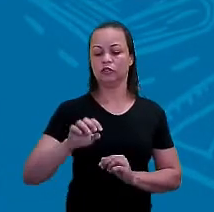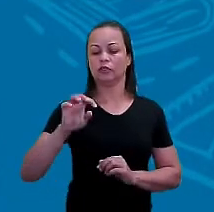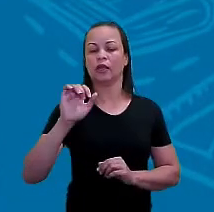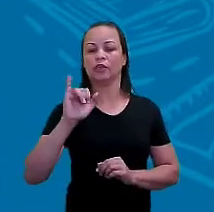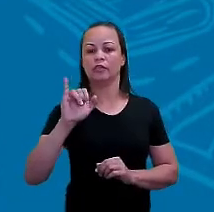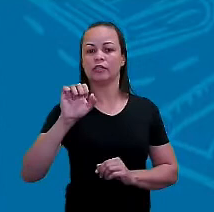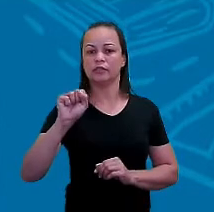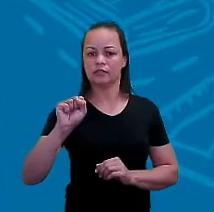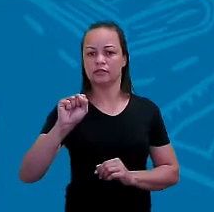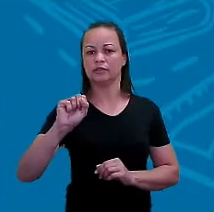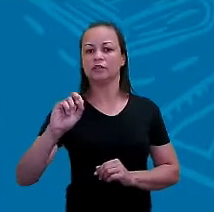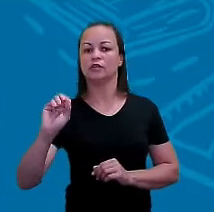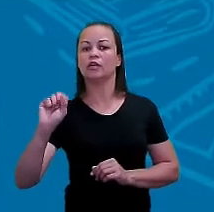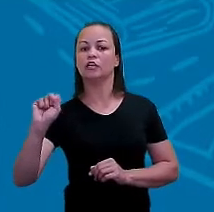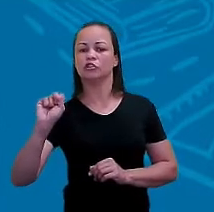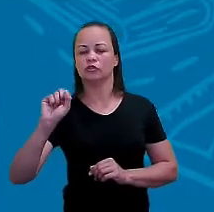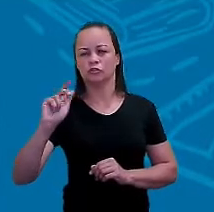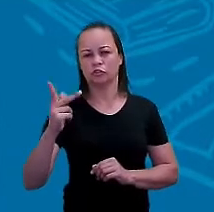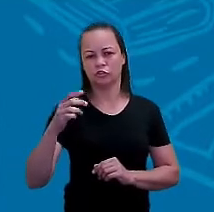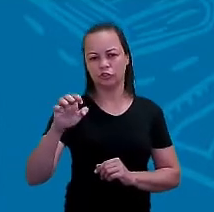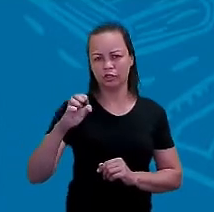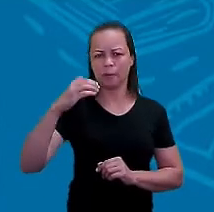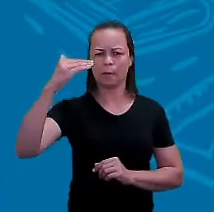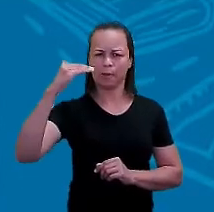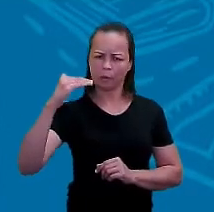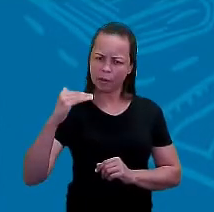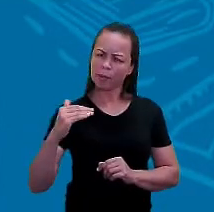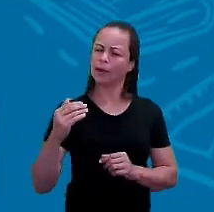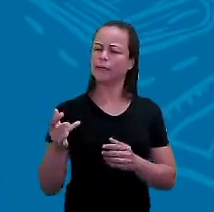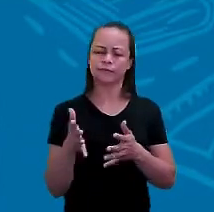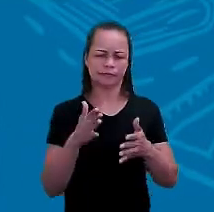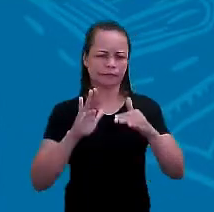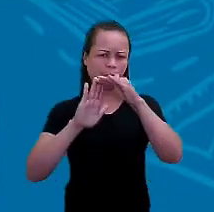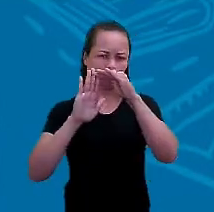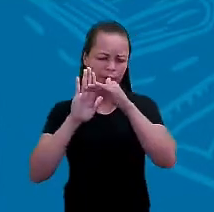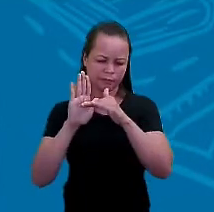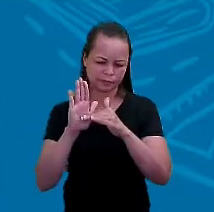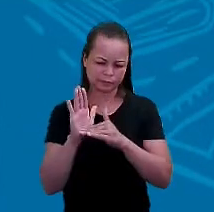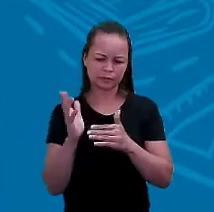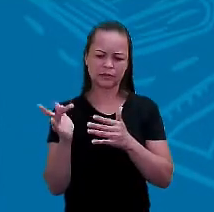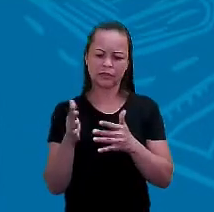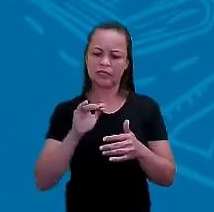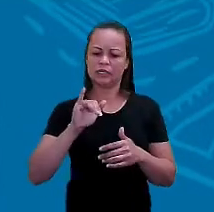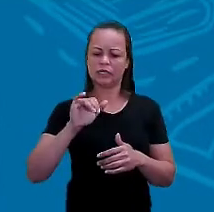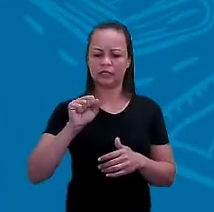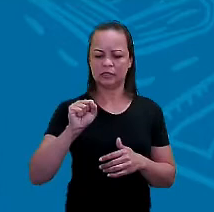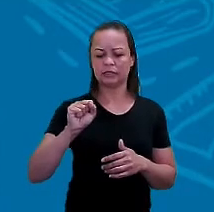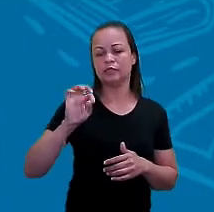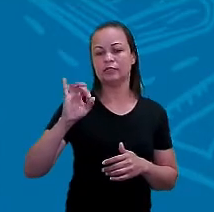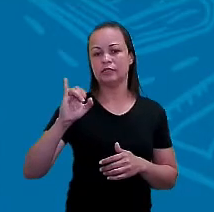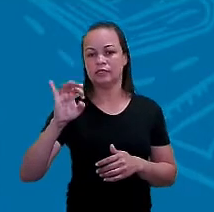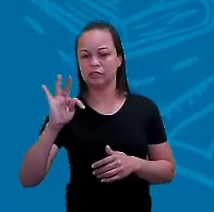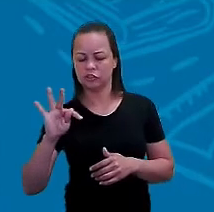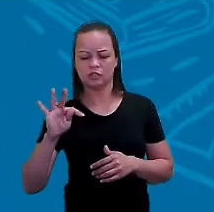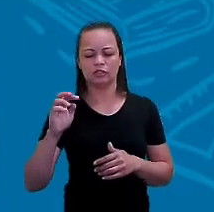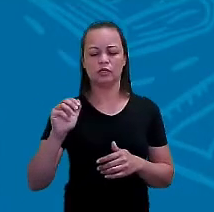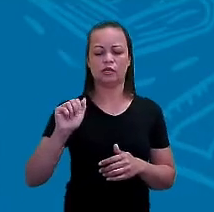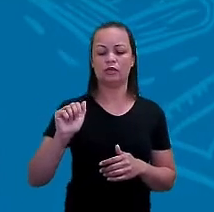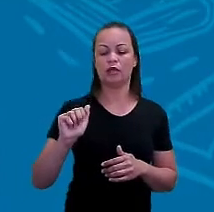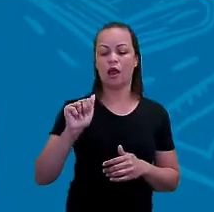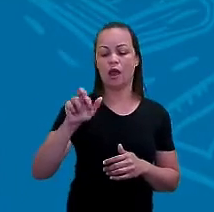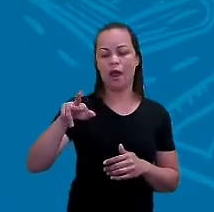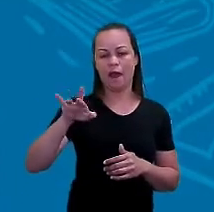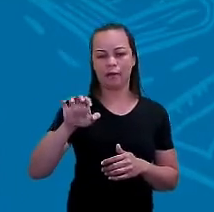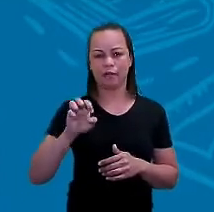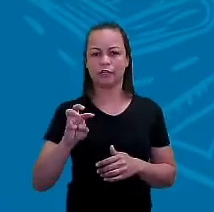dizer is she. E aí sucessivamente, is she, is it, are we. Are you? Are